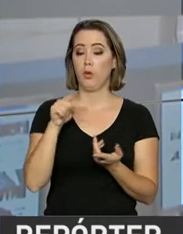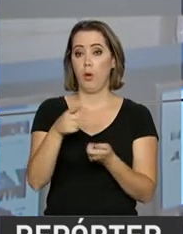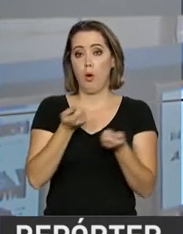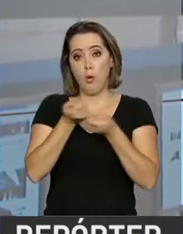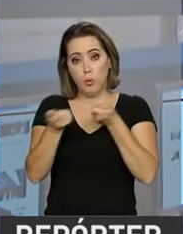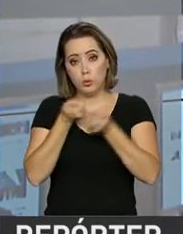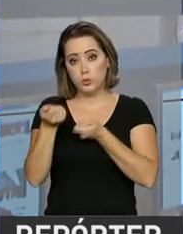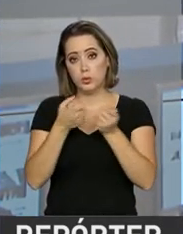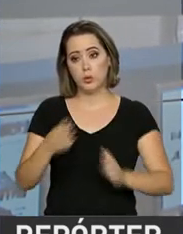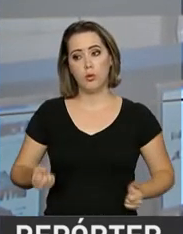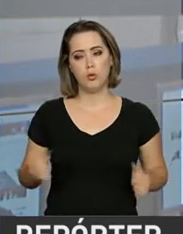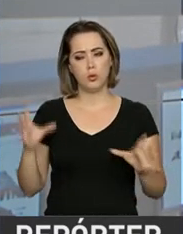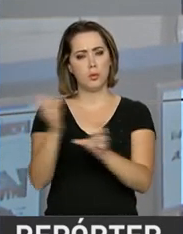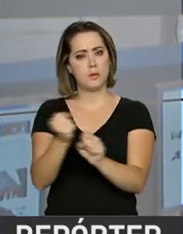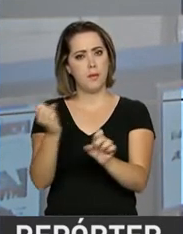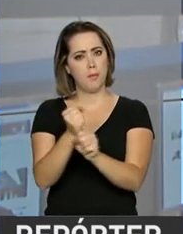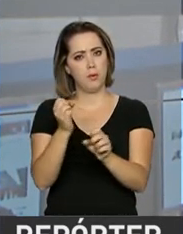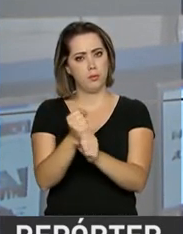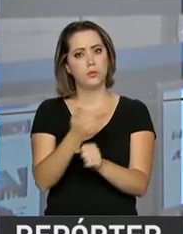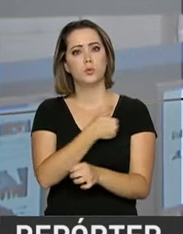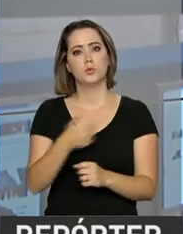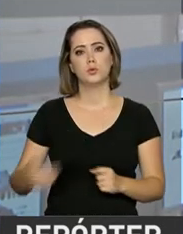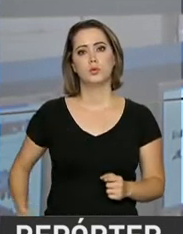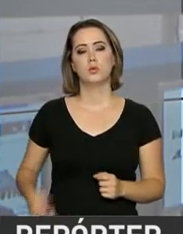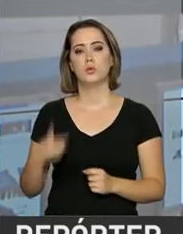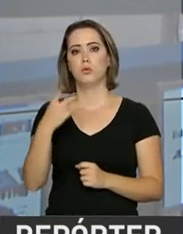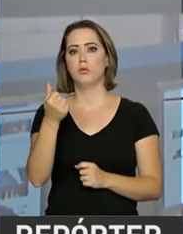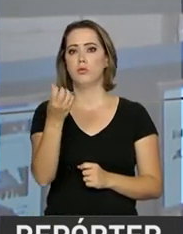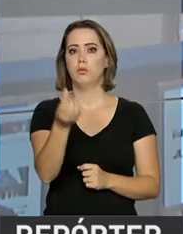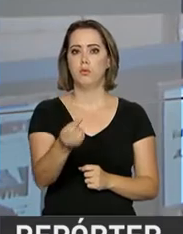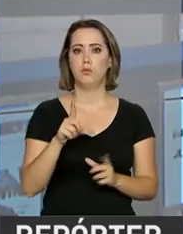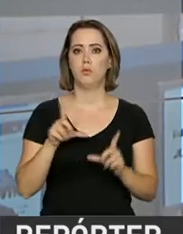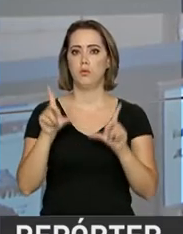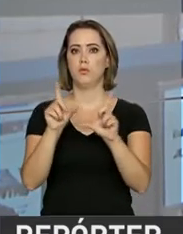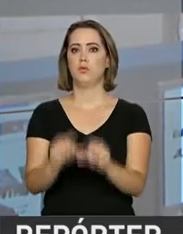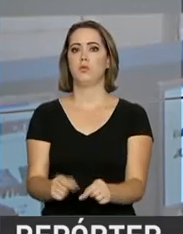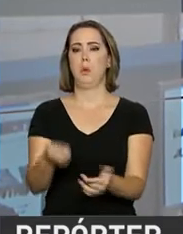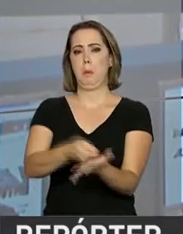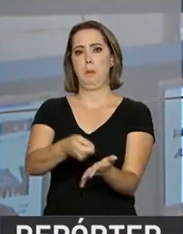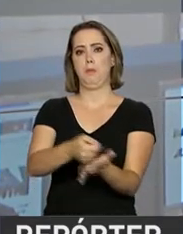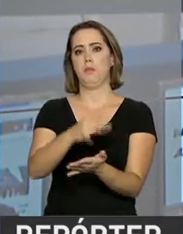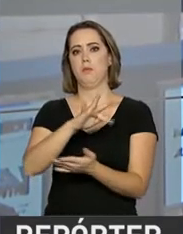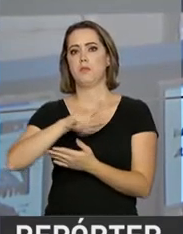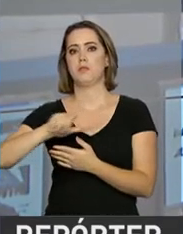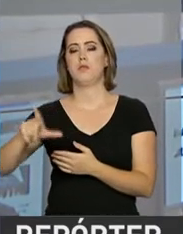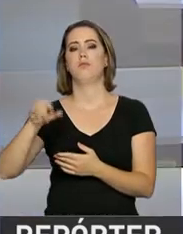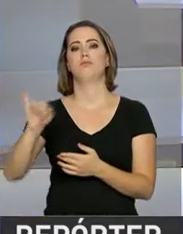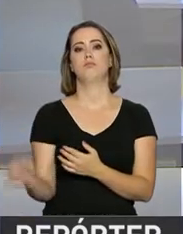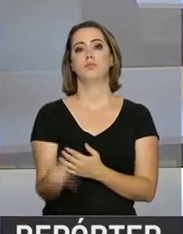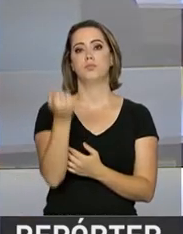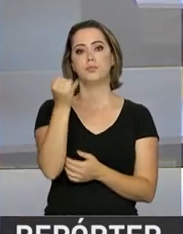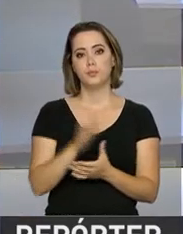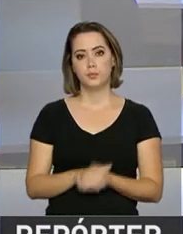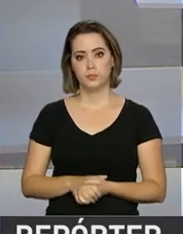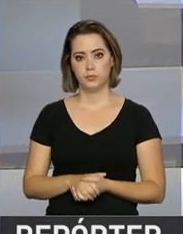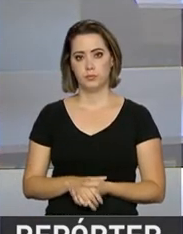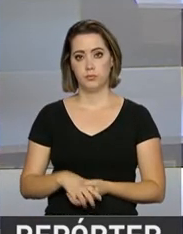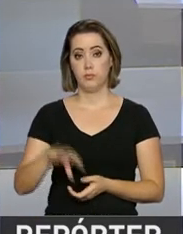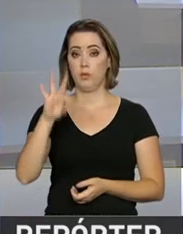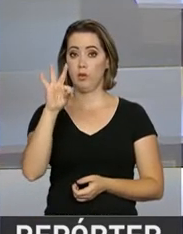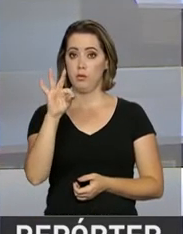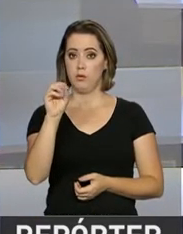feito durante o ano de 2016 que resultou em menor pressão fiscal em janeiro o tribunal